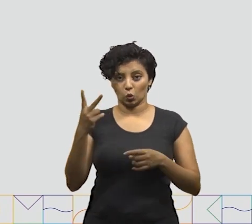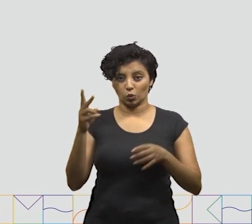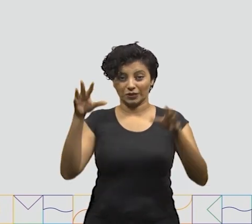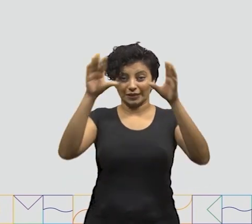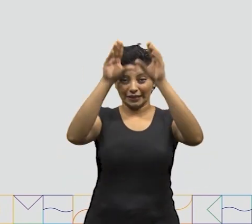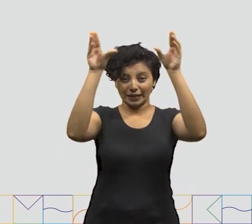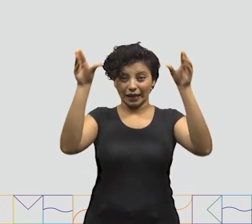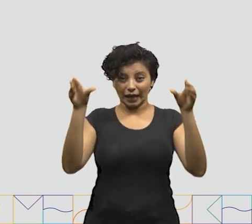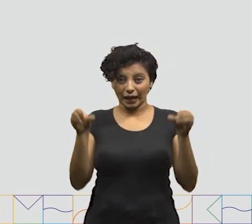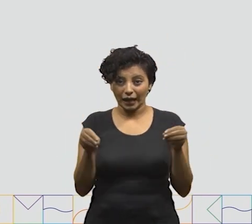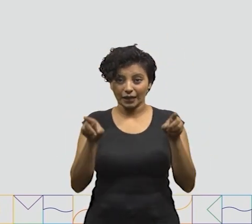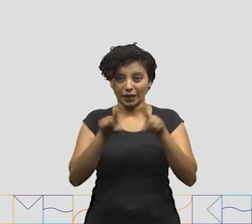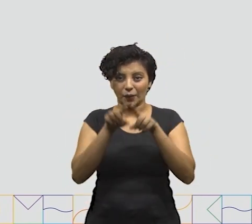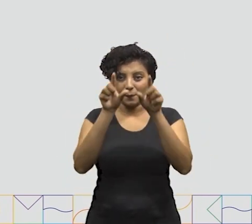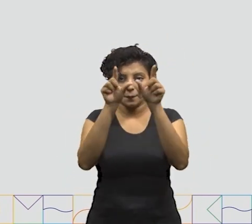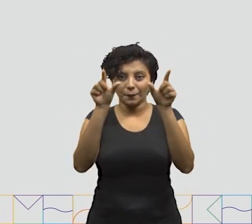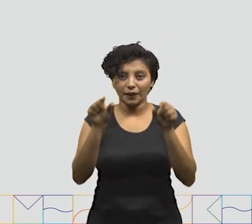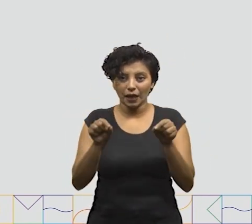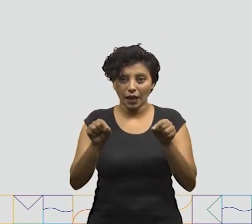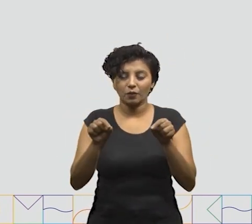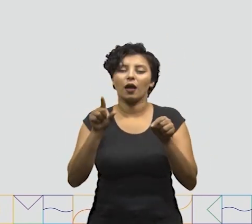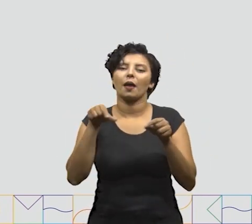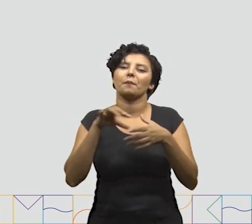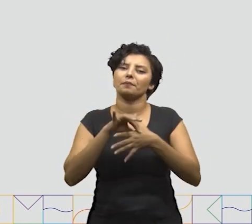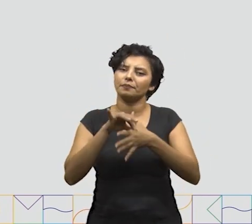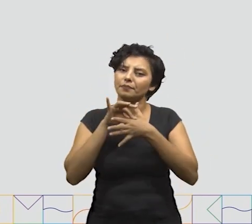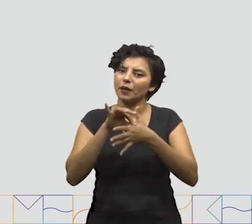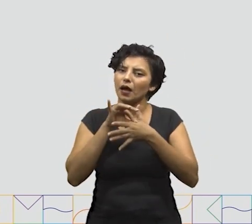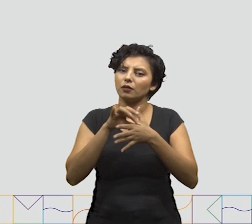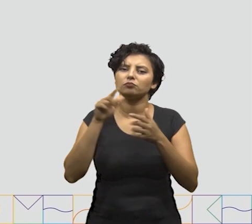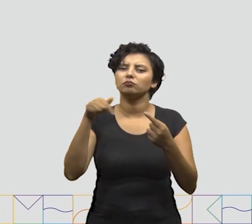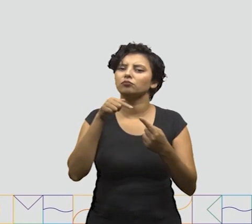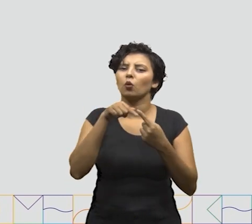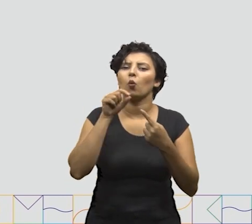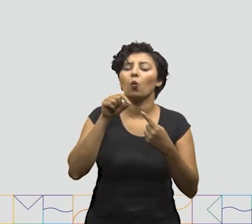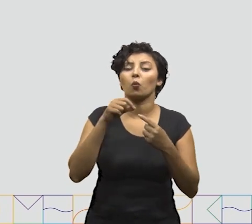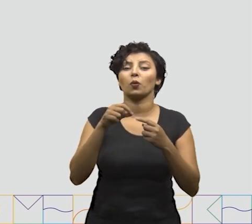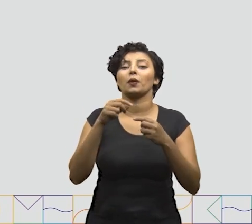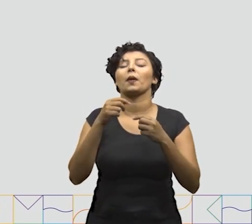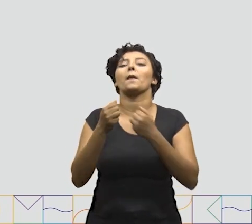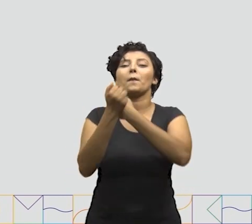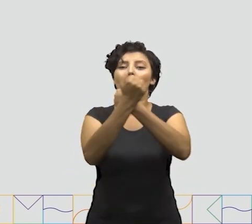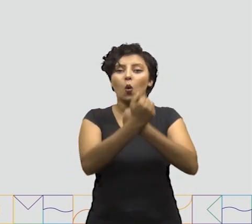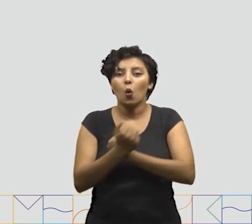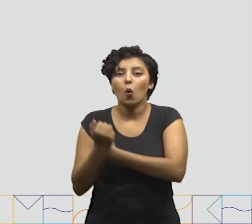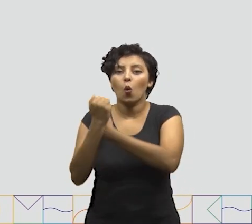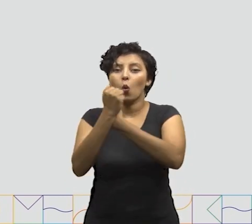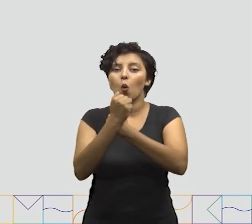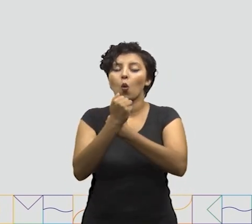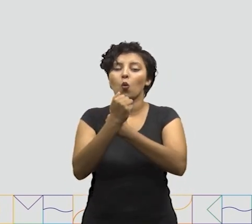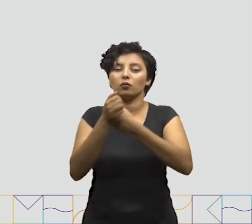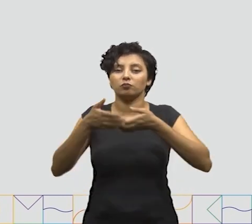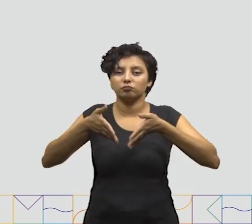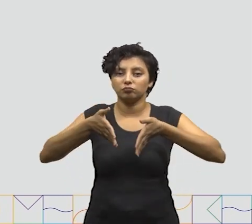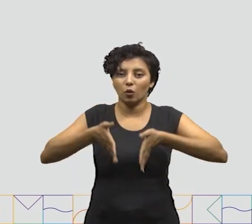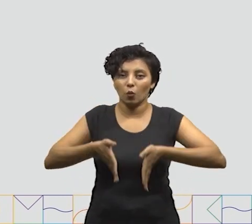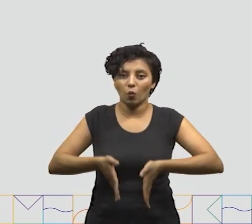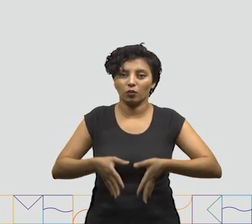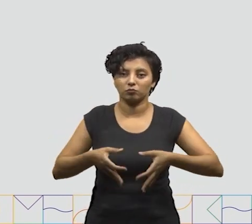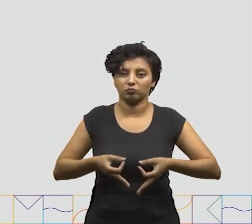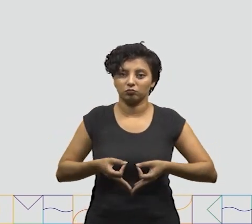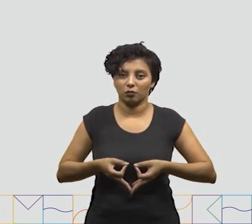e pequenos lábios são pregas de pele. A sua função é proteger a abertura do canal